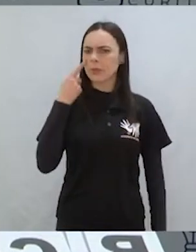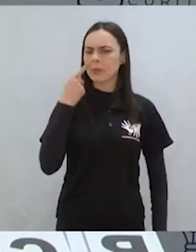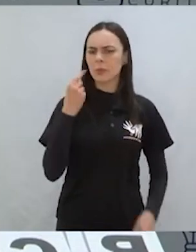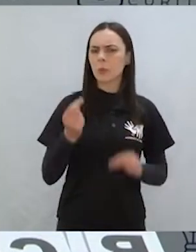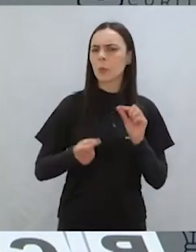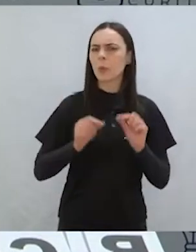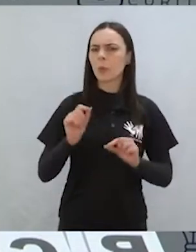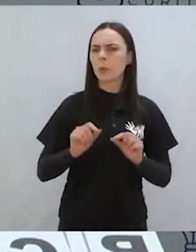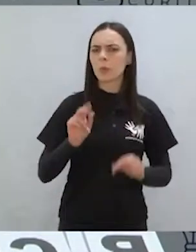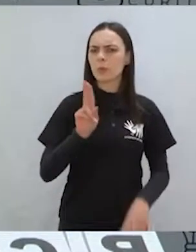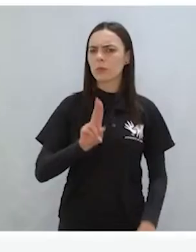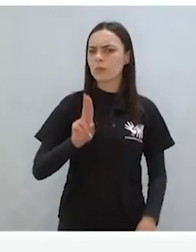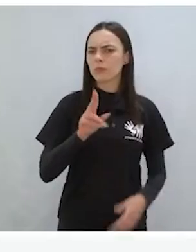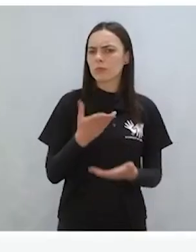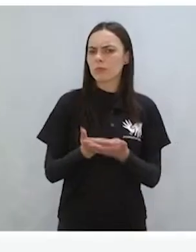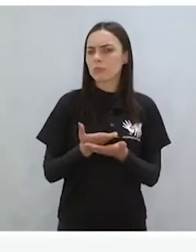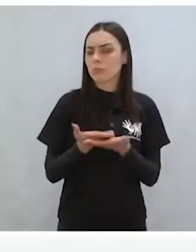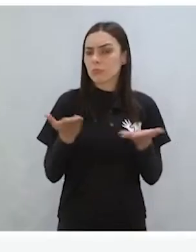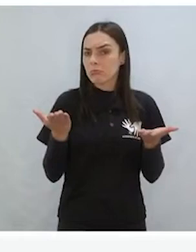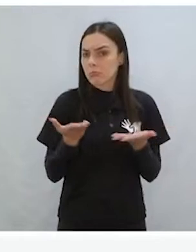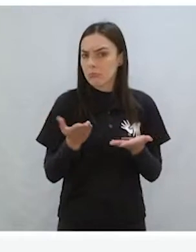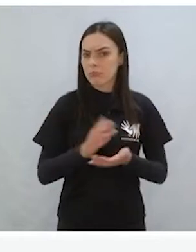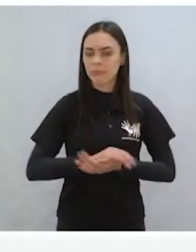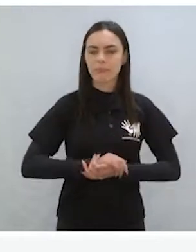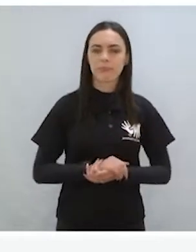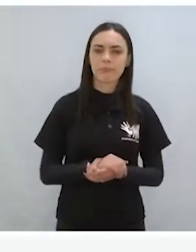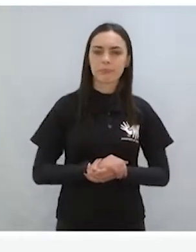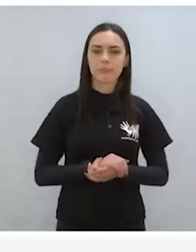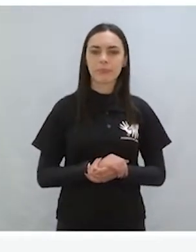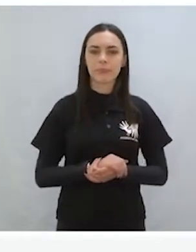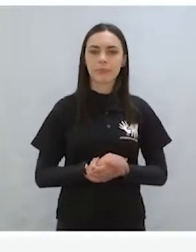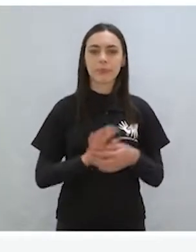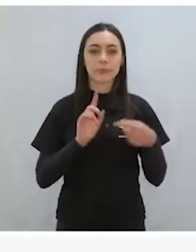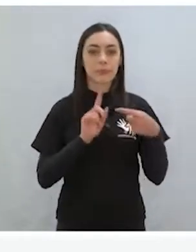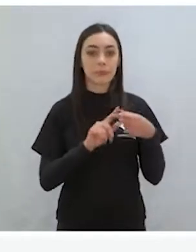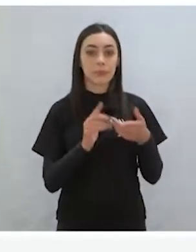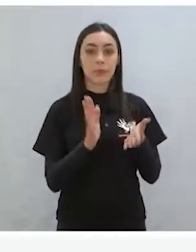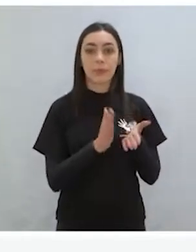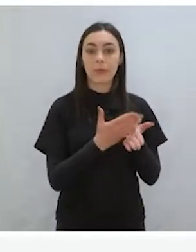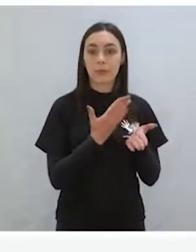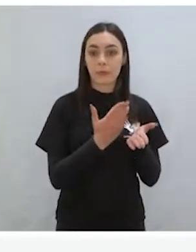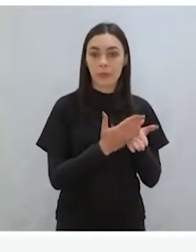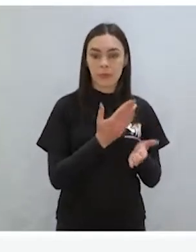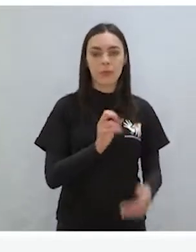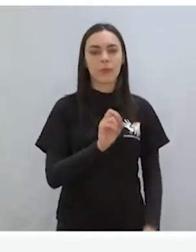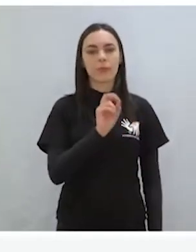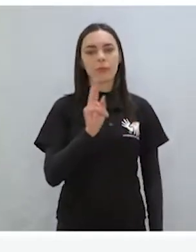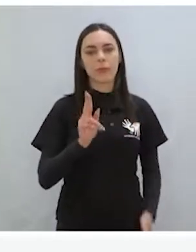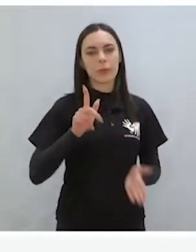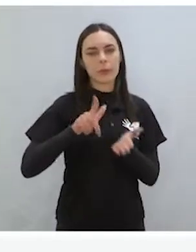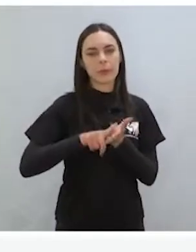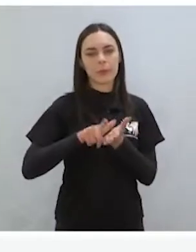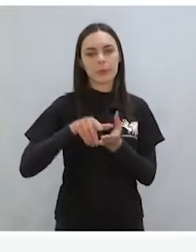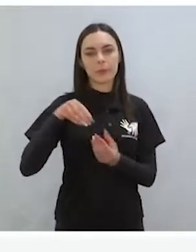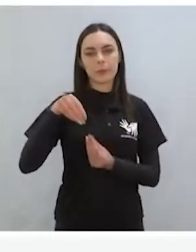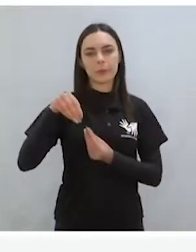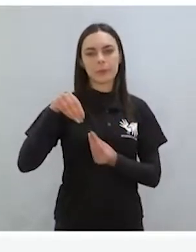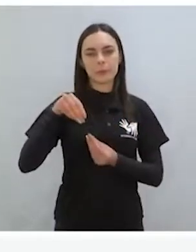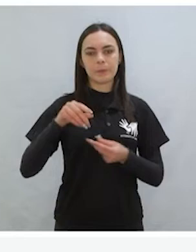Vamos ver quais os materiais que nós vamos precisar? Nós vamos precisar de caderno ou folha